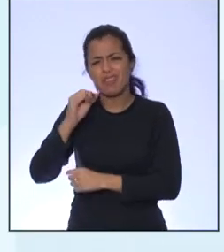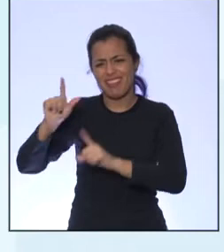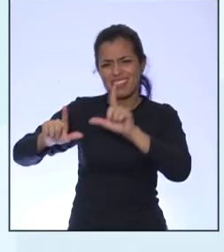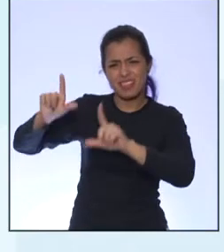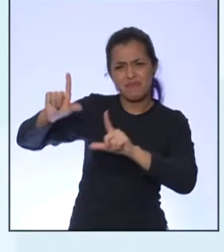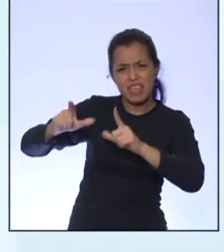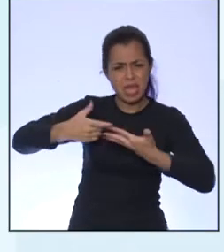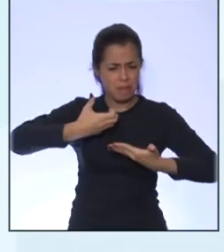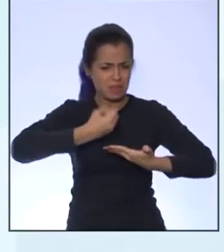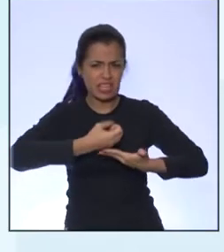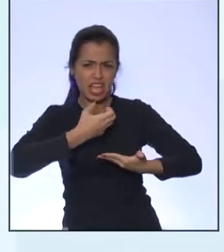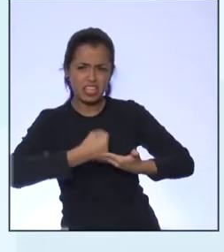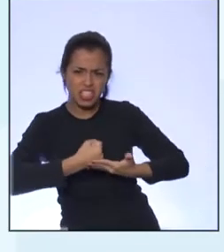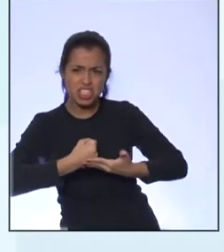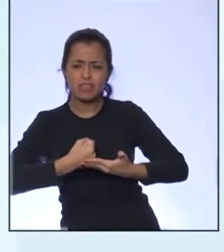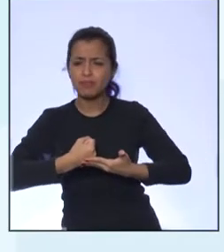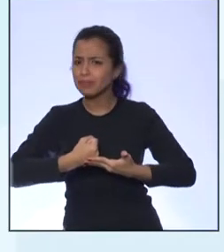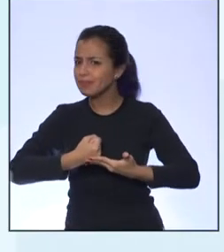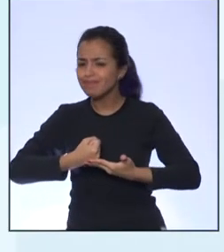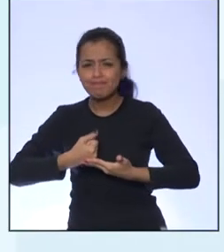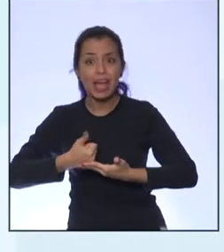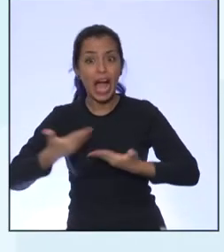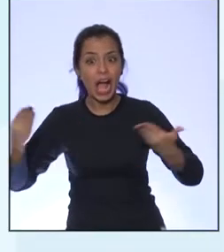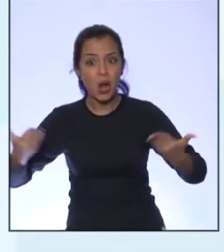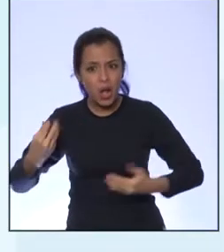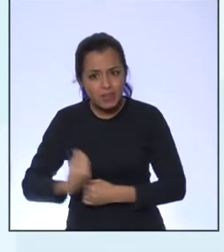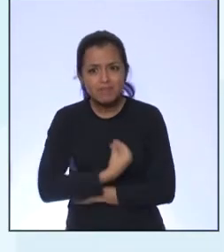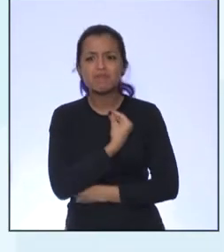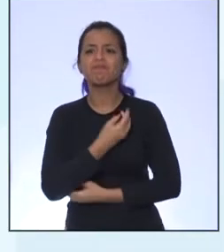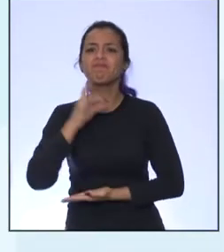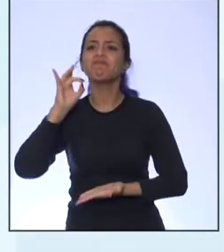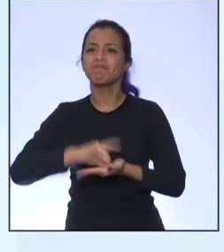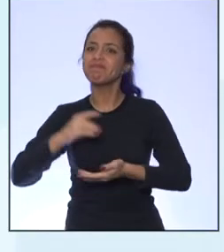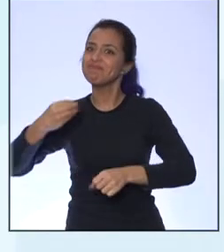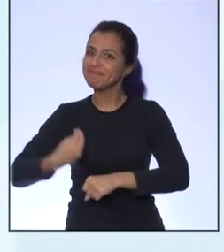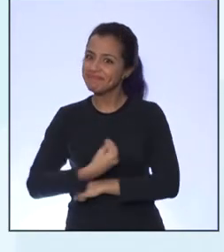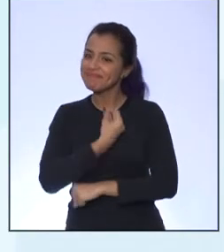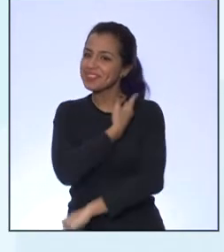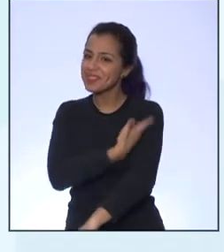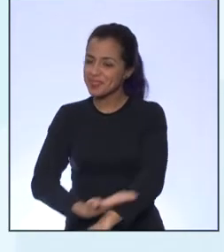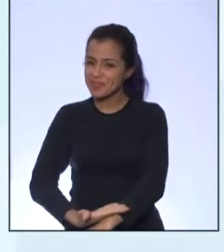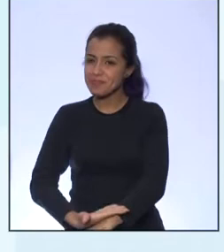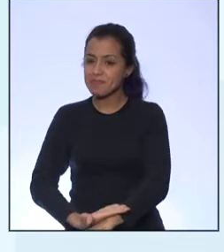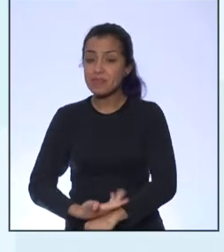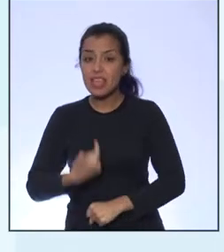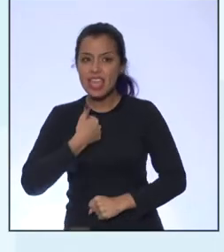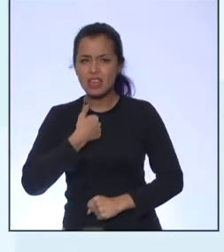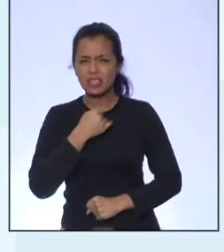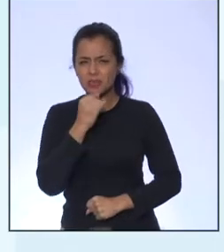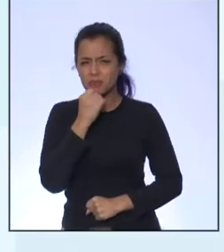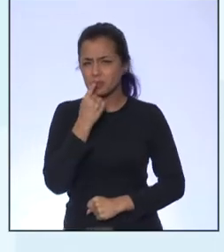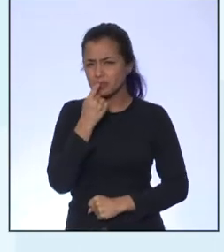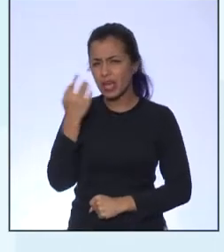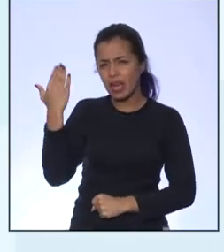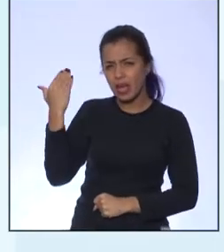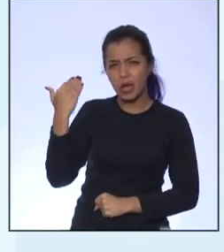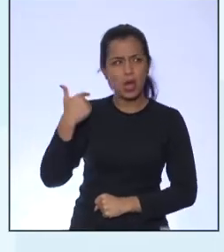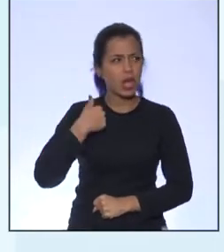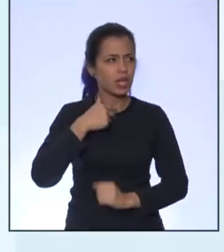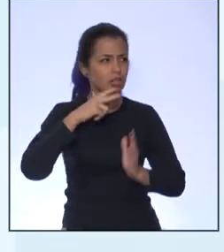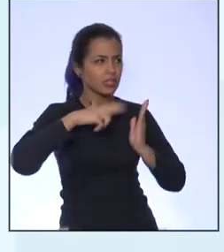Cultura, os aplicativos entraram na nossa vida de vez, né? E eu li um artigo recentemente